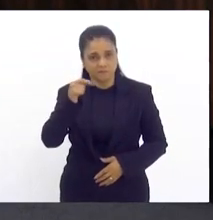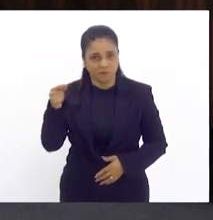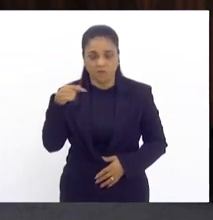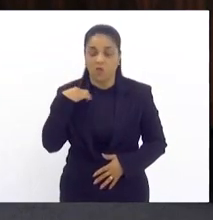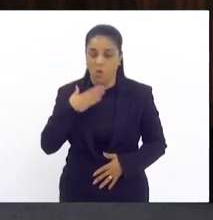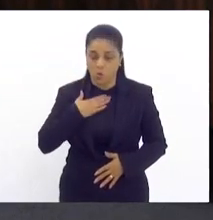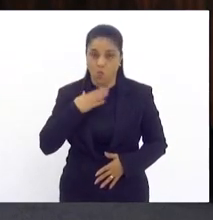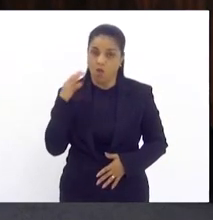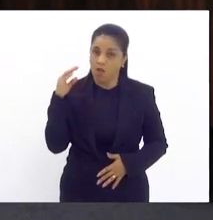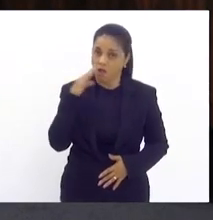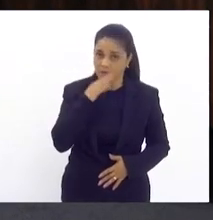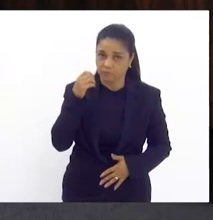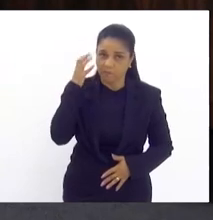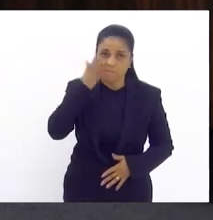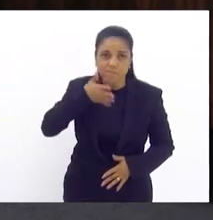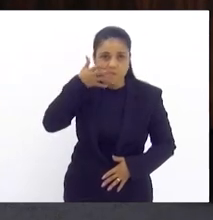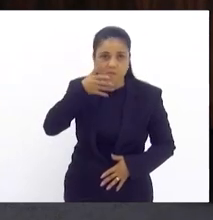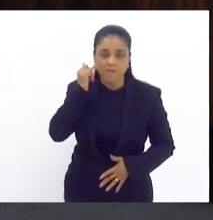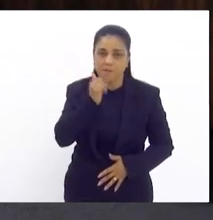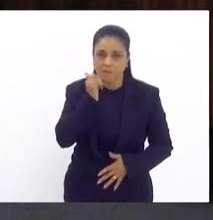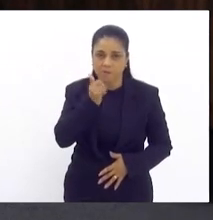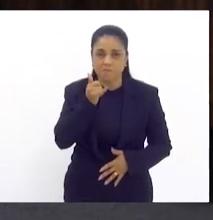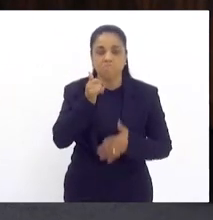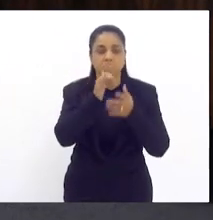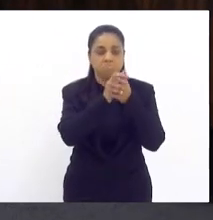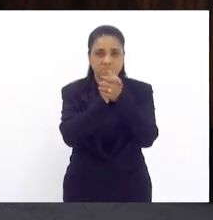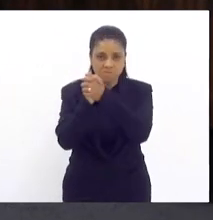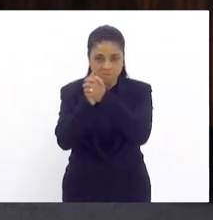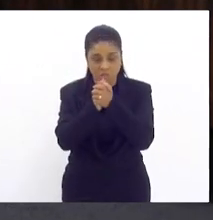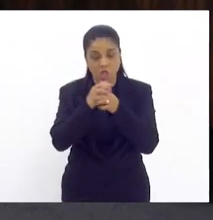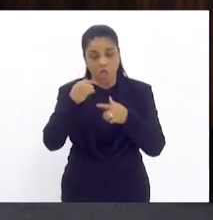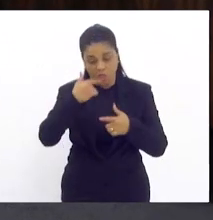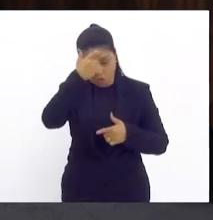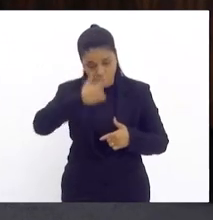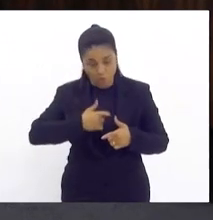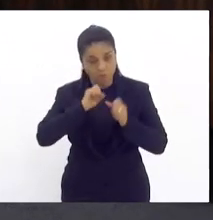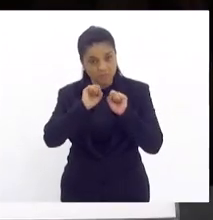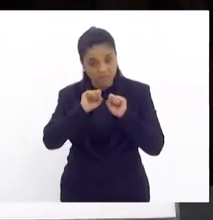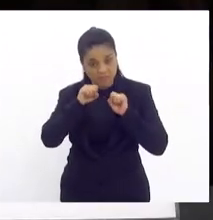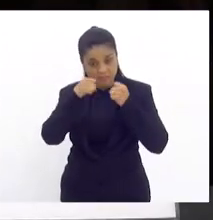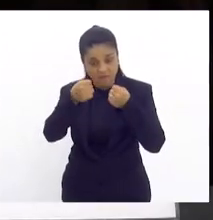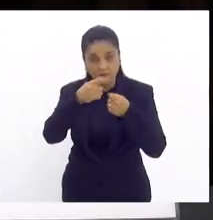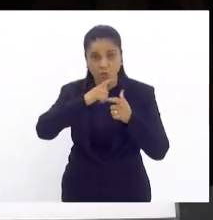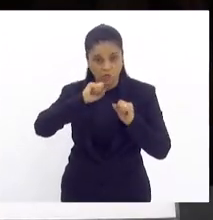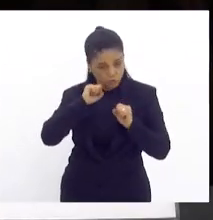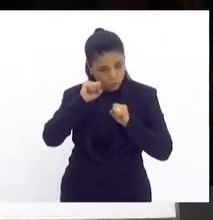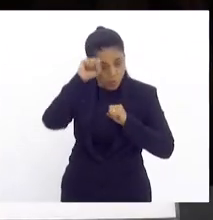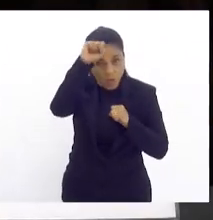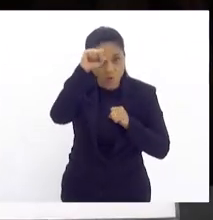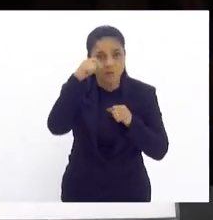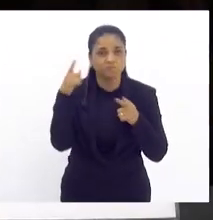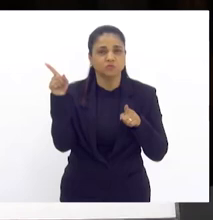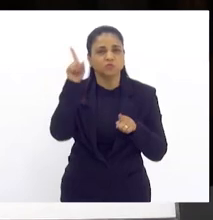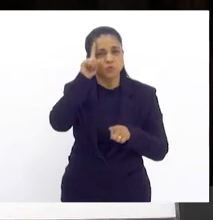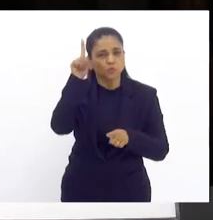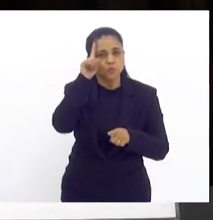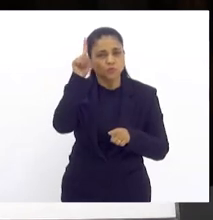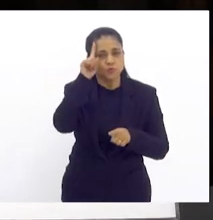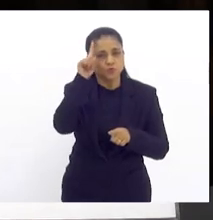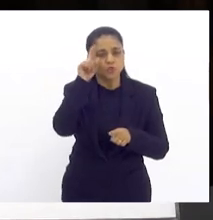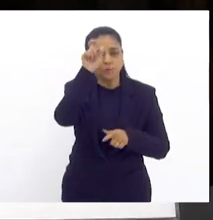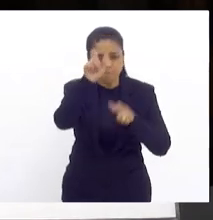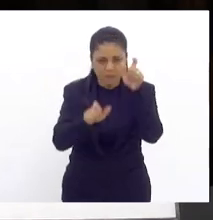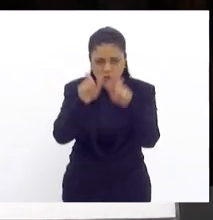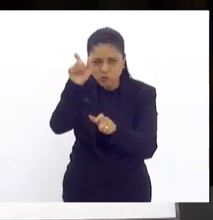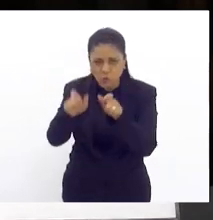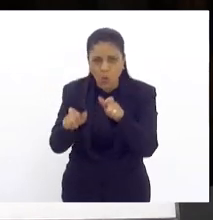eu vou ser realmente breve, quero parabenizar a todos. Aqui vocês têm mais uma defensora dos heróis que se arriscam todos os dias por pessoas que não conhecem.